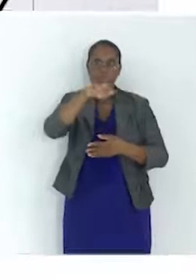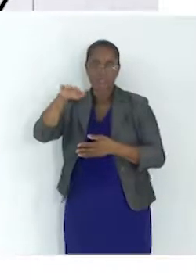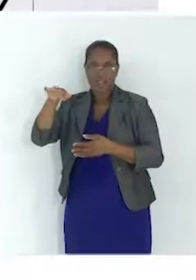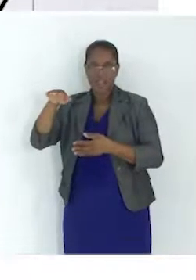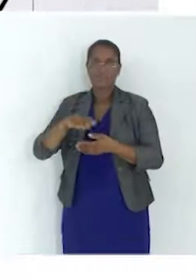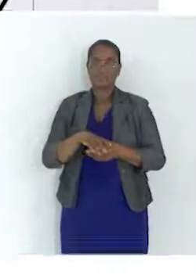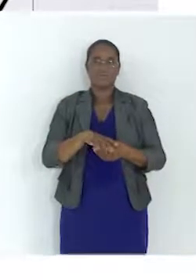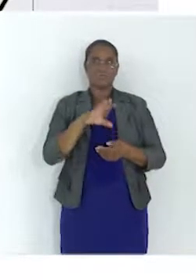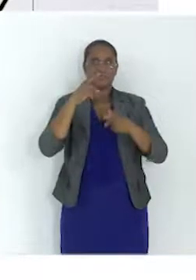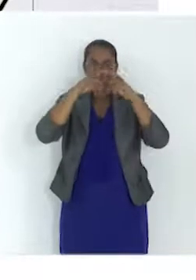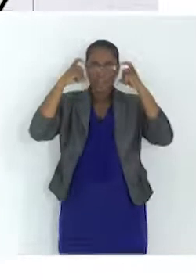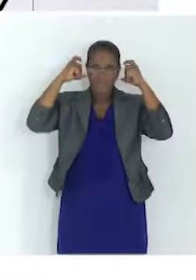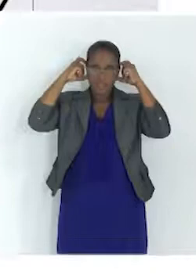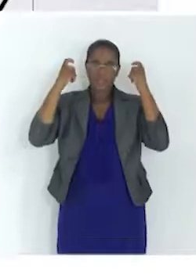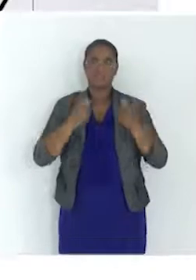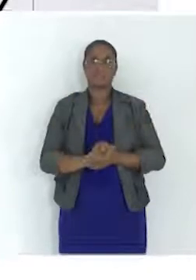casa,